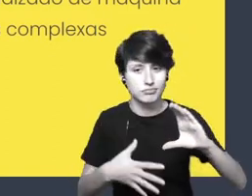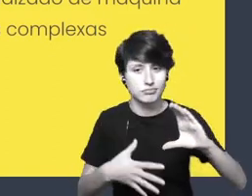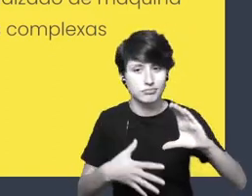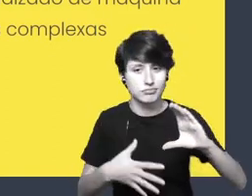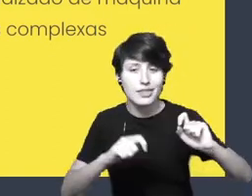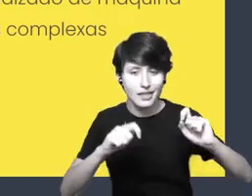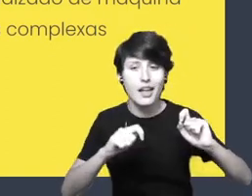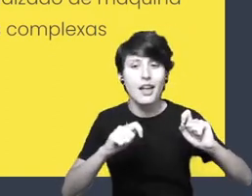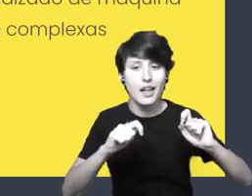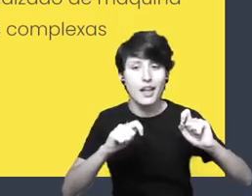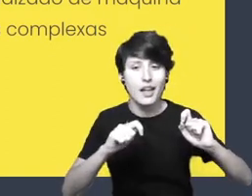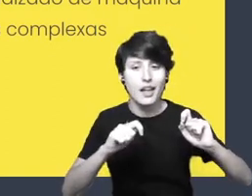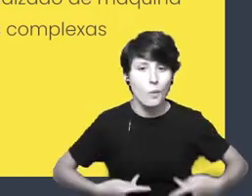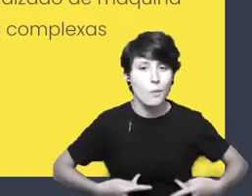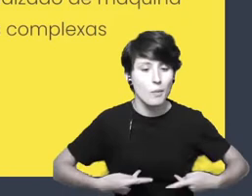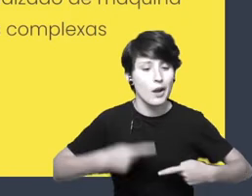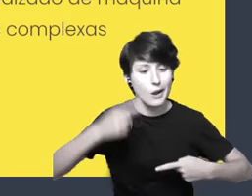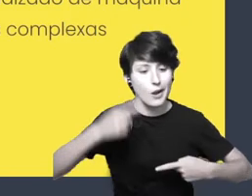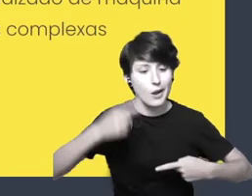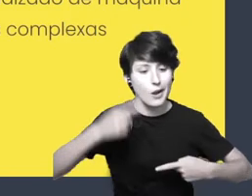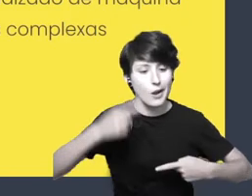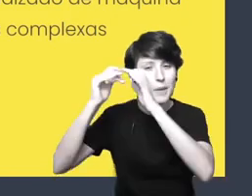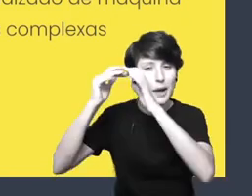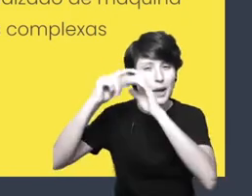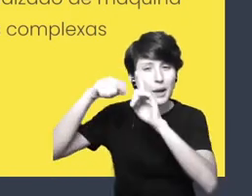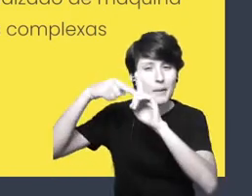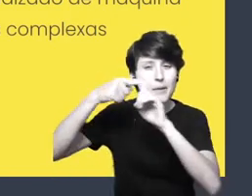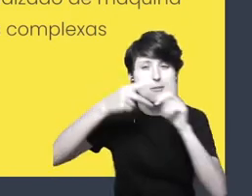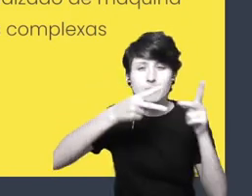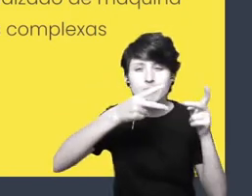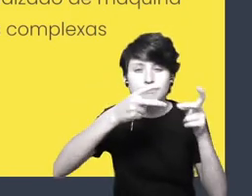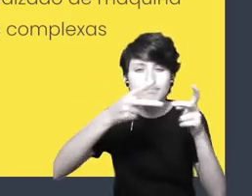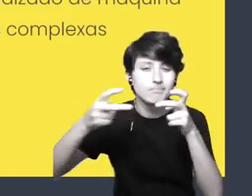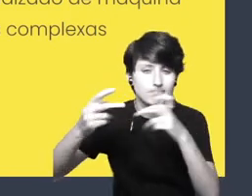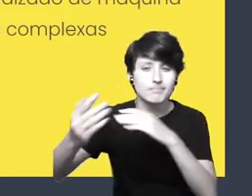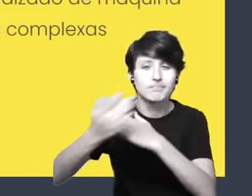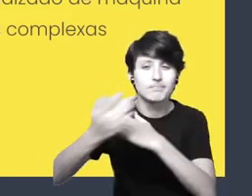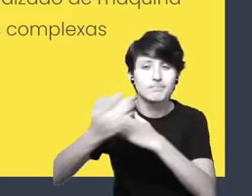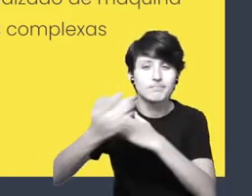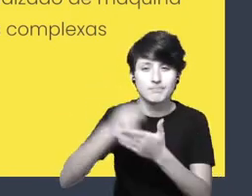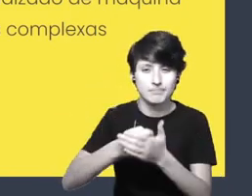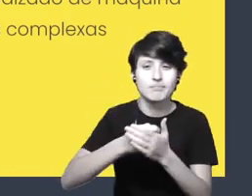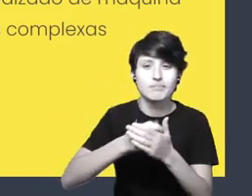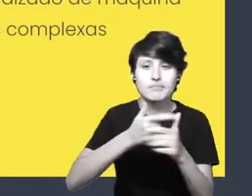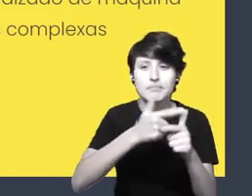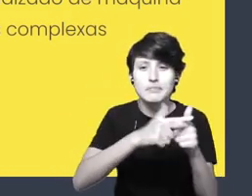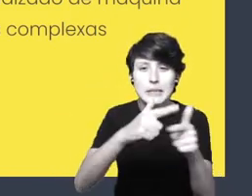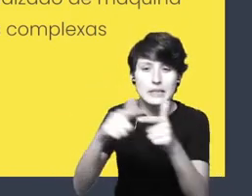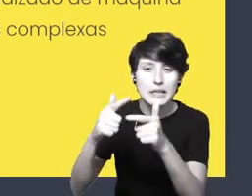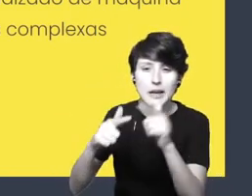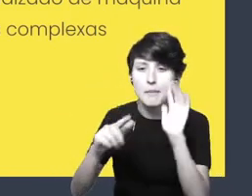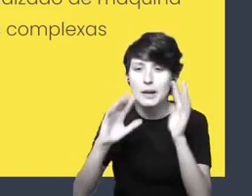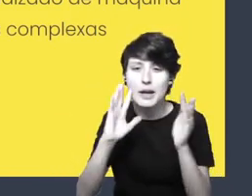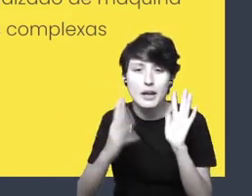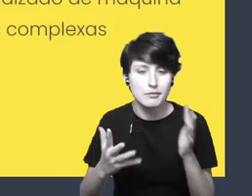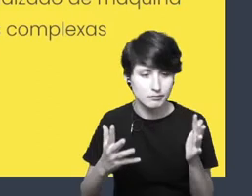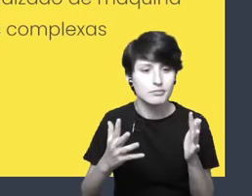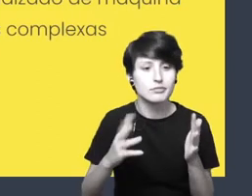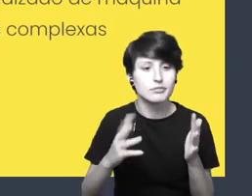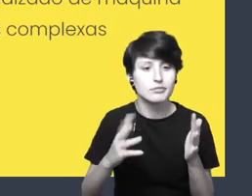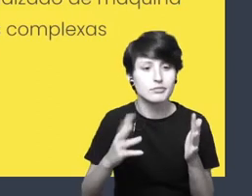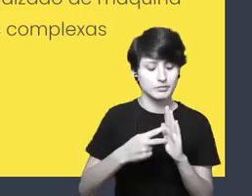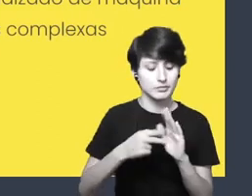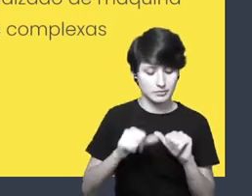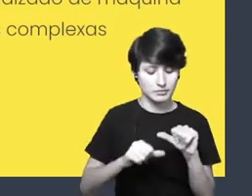de raciocinar, de perceber, de tomar decisões e resolver problemas. Enfim, a capacidade de ser inteligente. Então,